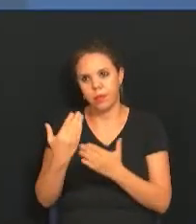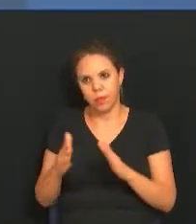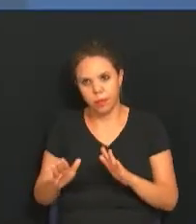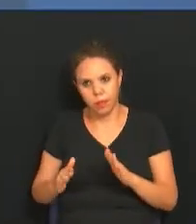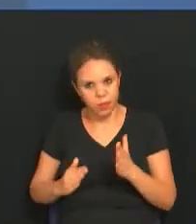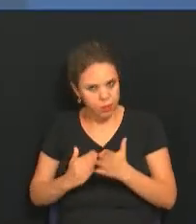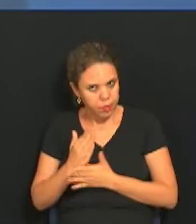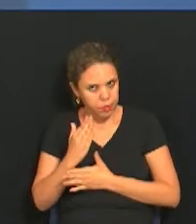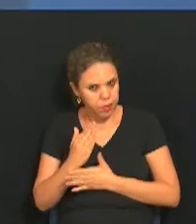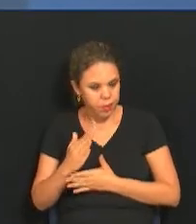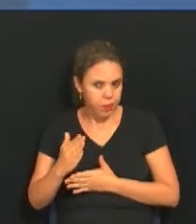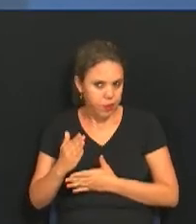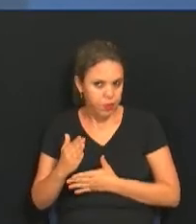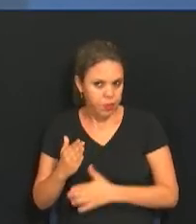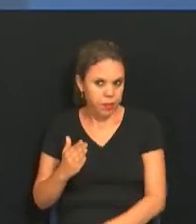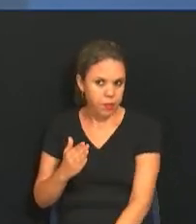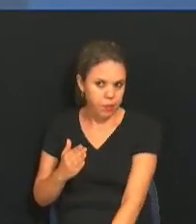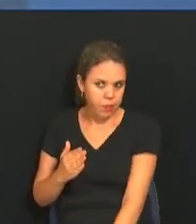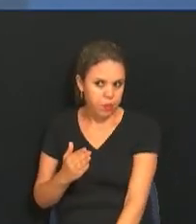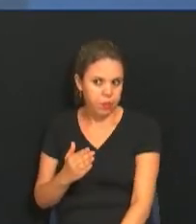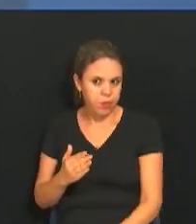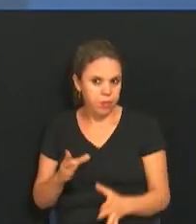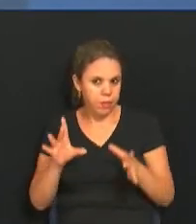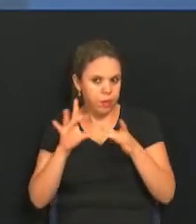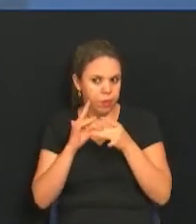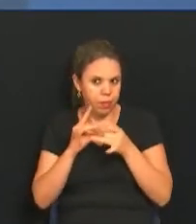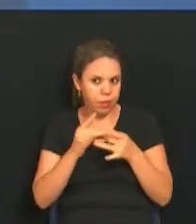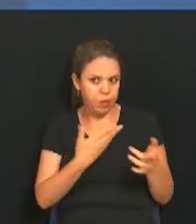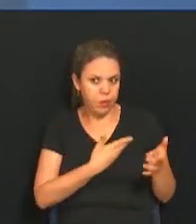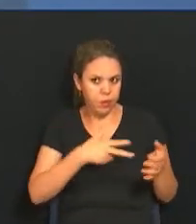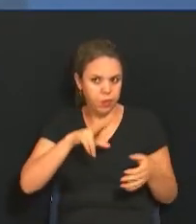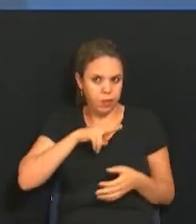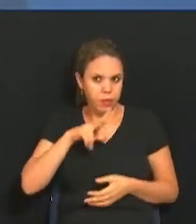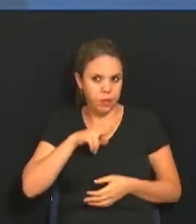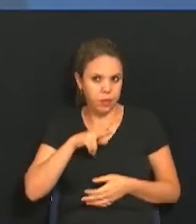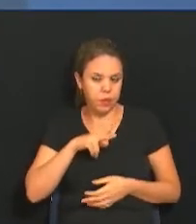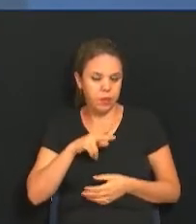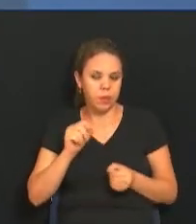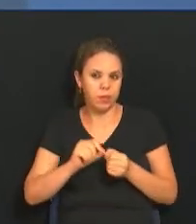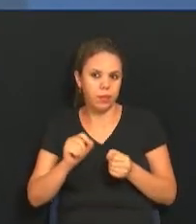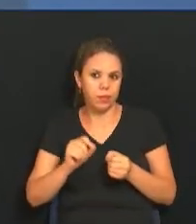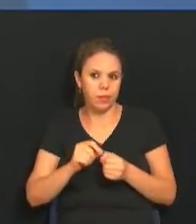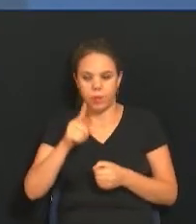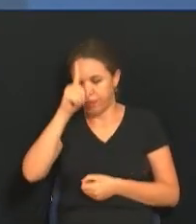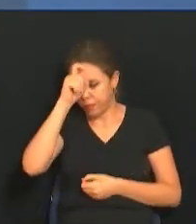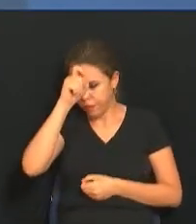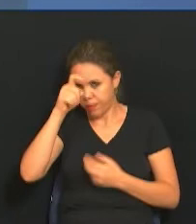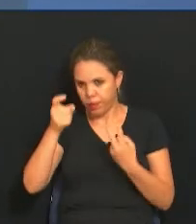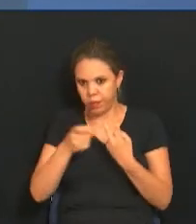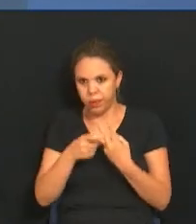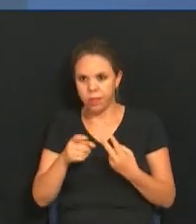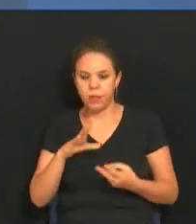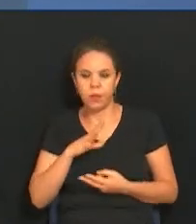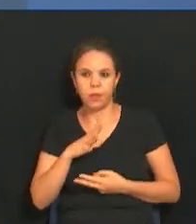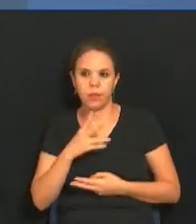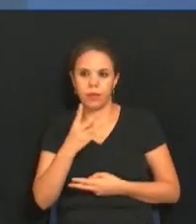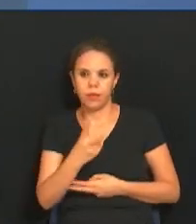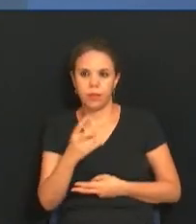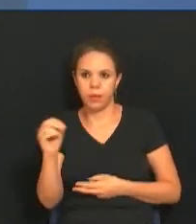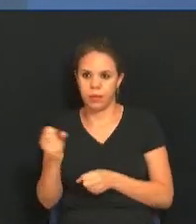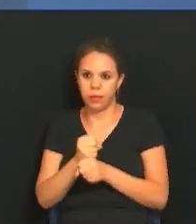que, através de uma parceria privada, fazer um hospital veterinário na cidade. Nós temos 200 anos